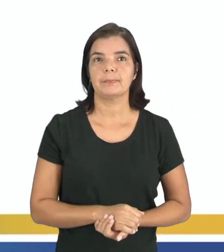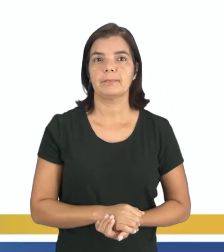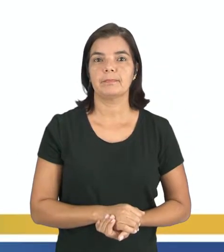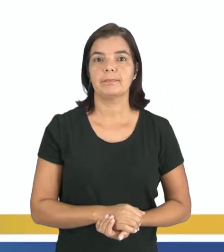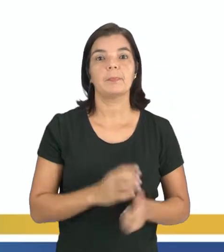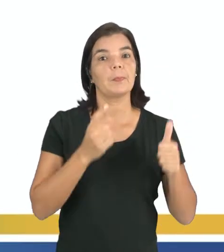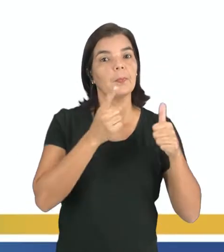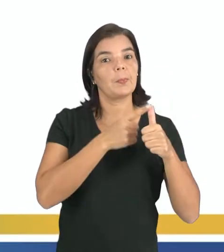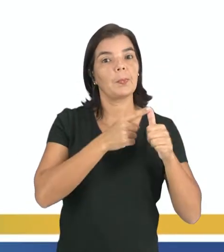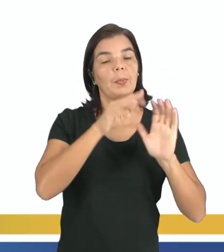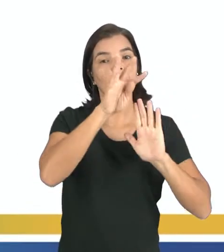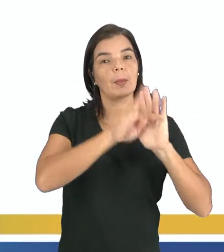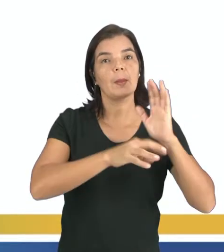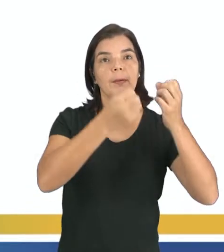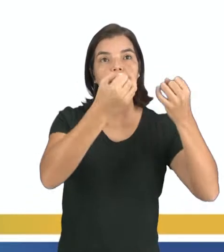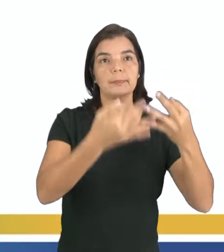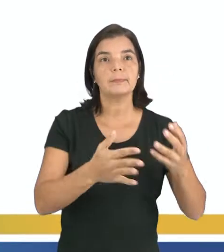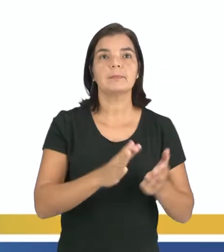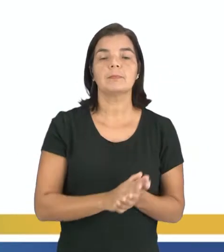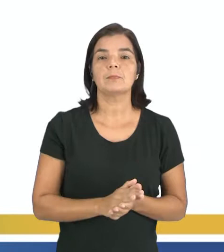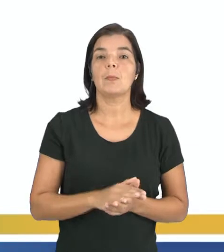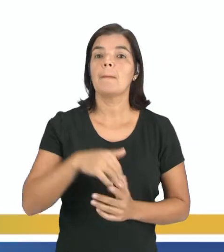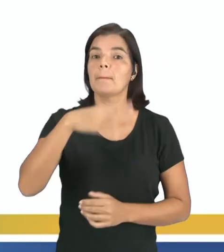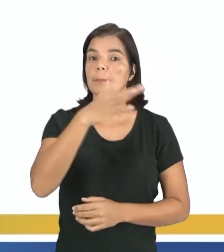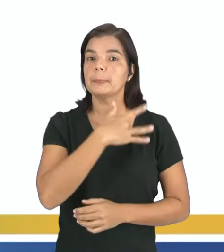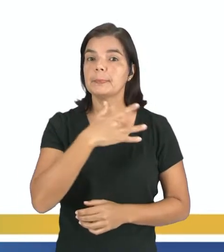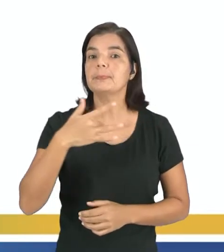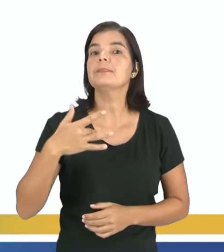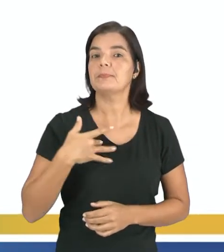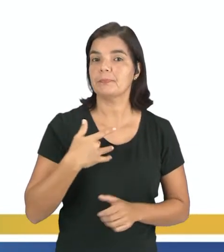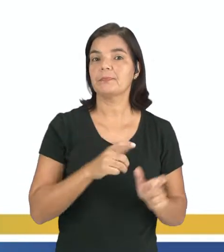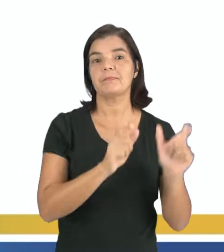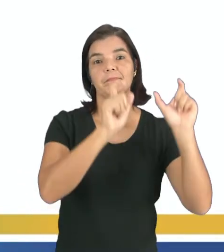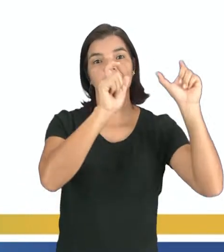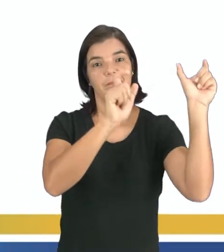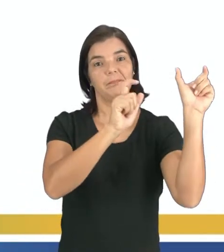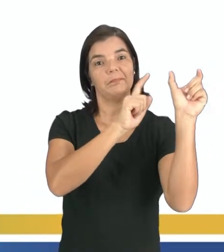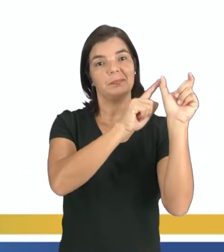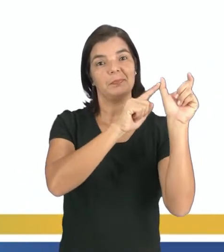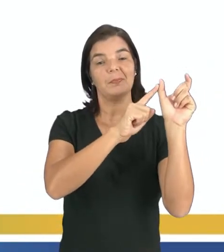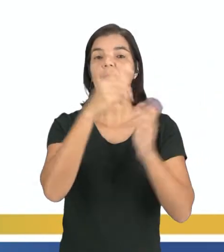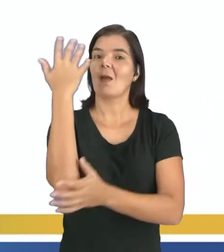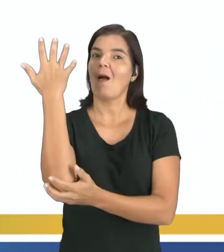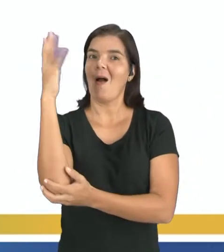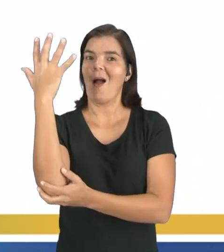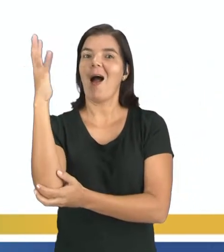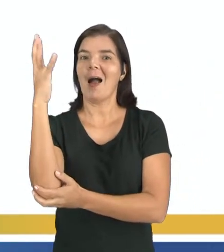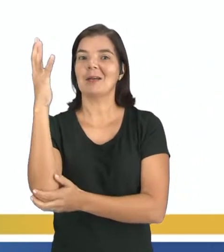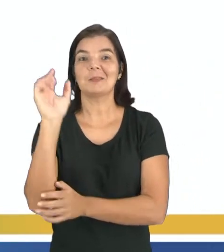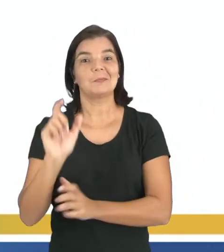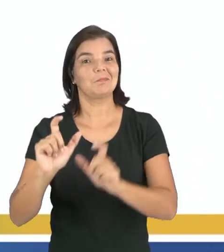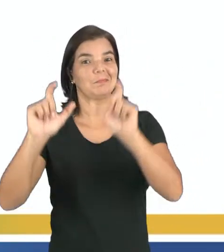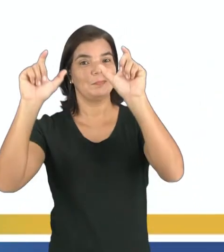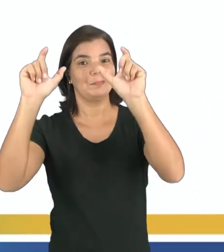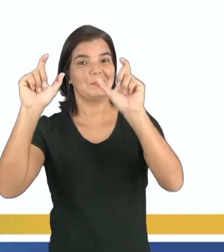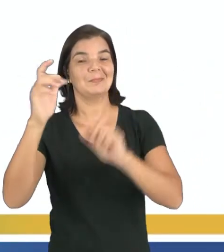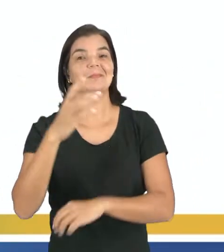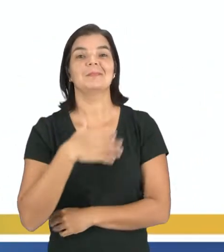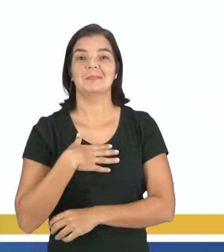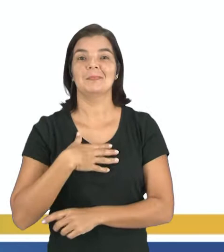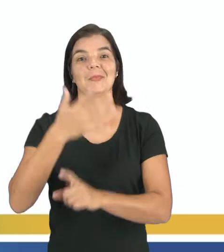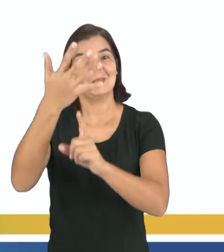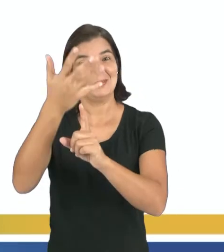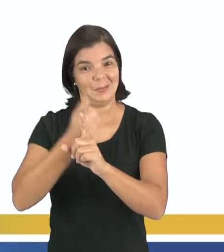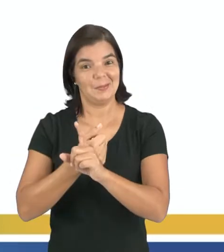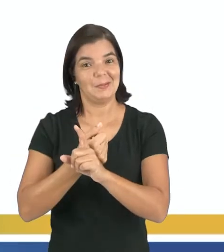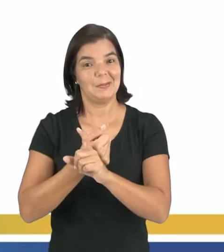O primeiro texto diz: mais saúde em sua placa. A árvore também levanta uma placa e diz: salve, e